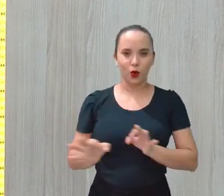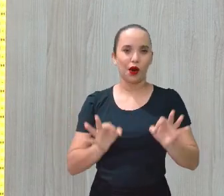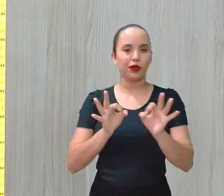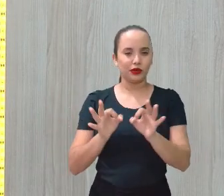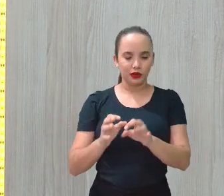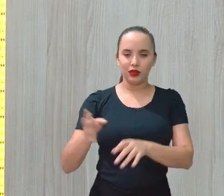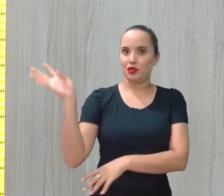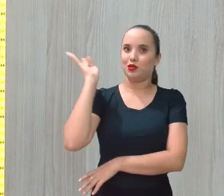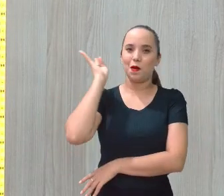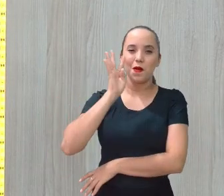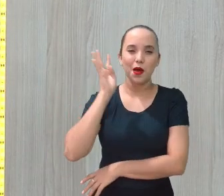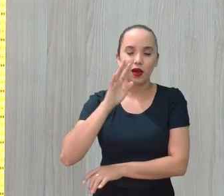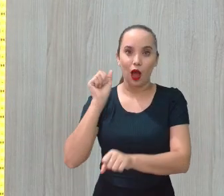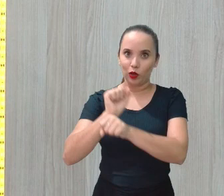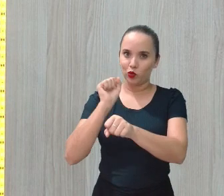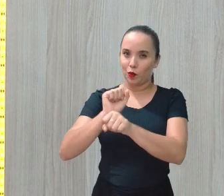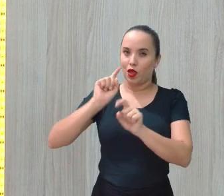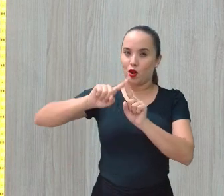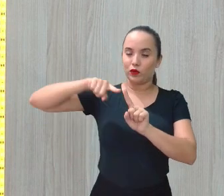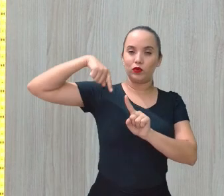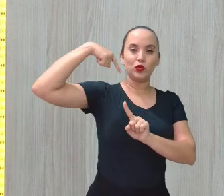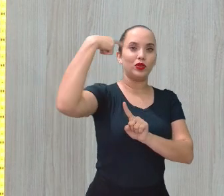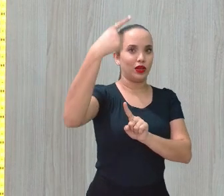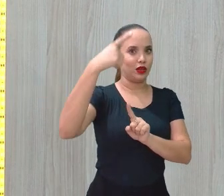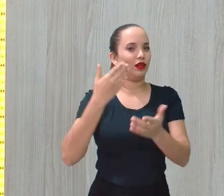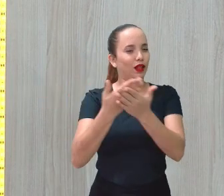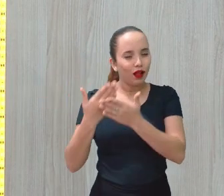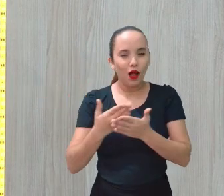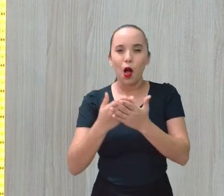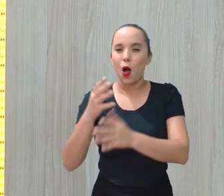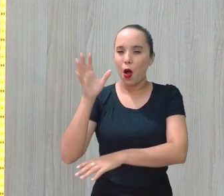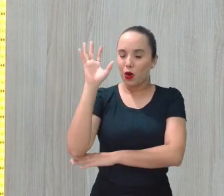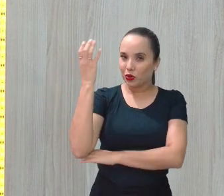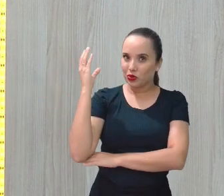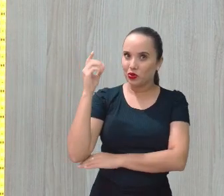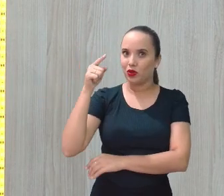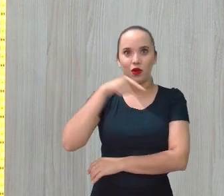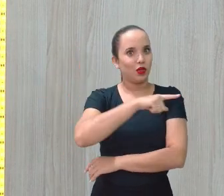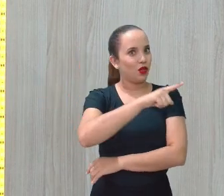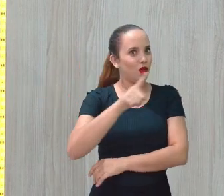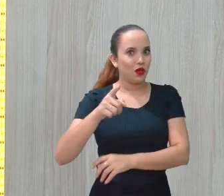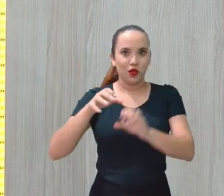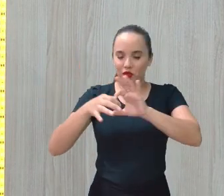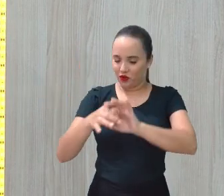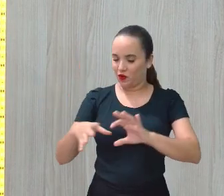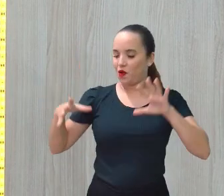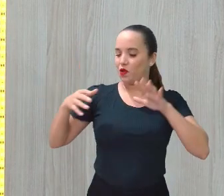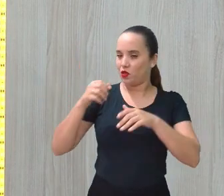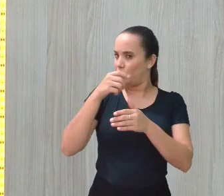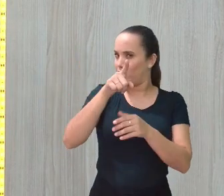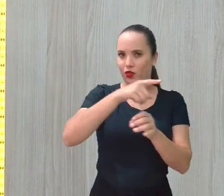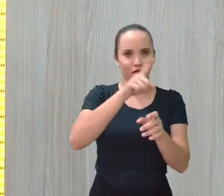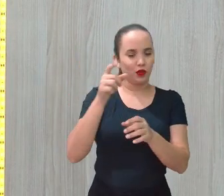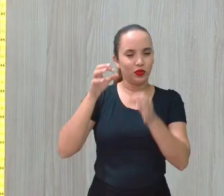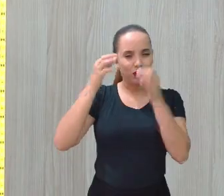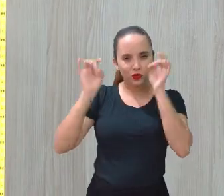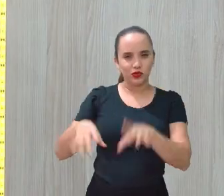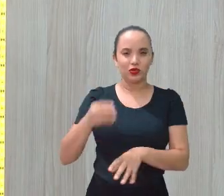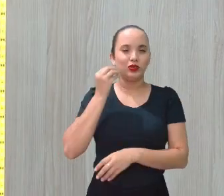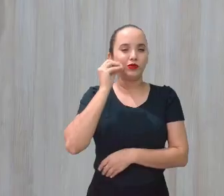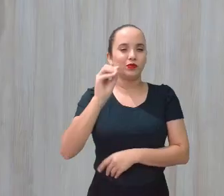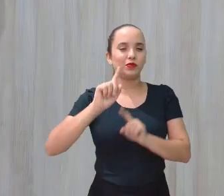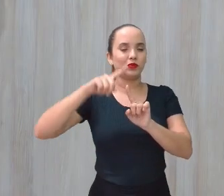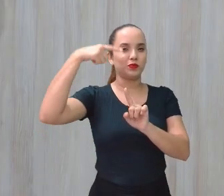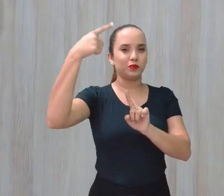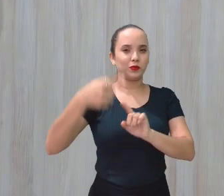Muito bacana, gente. Aguardo vocês aí na aula de ciências, hein? Não deixa a gente acompanhar a aula do professor Tiago também. Um beijo, até mais.